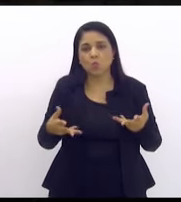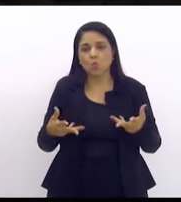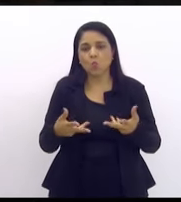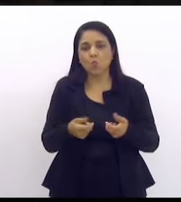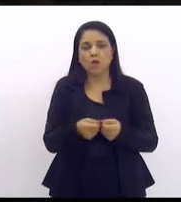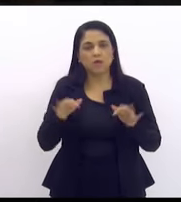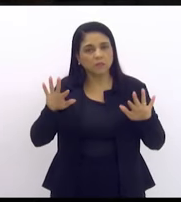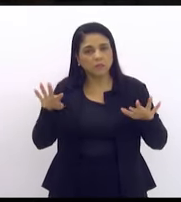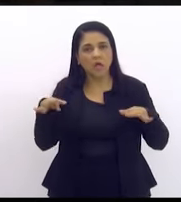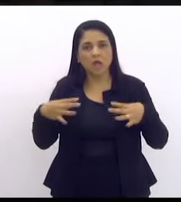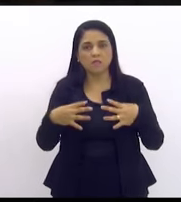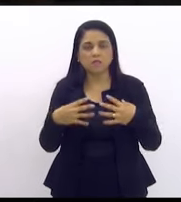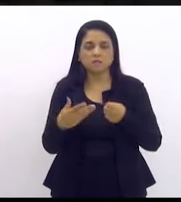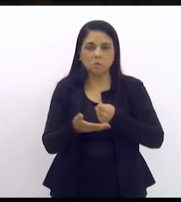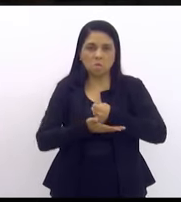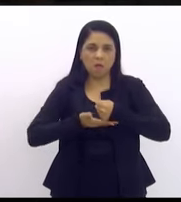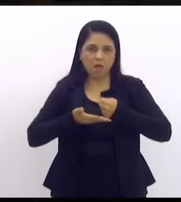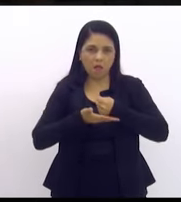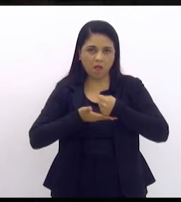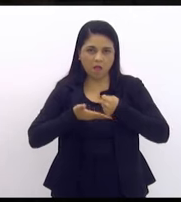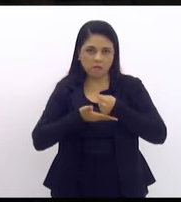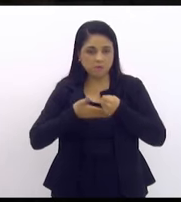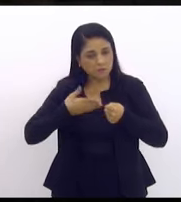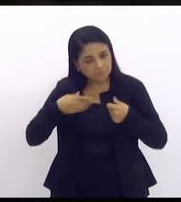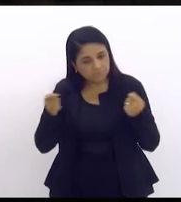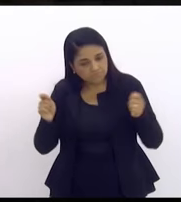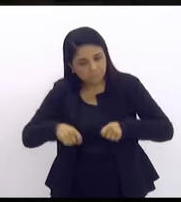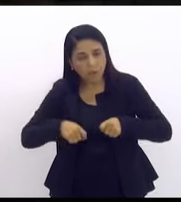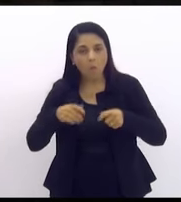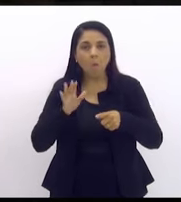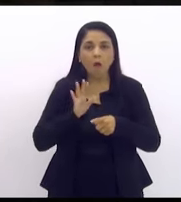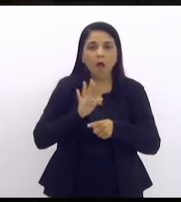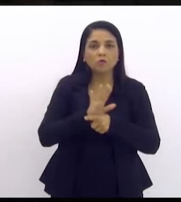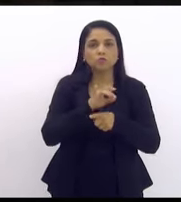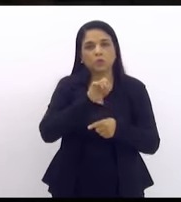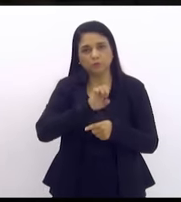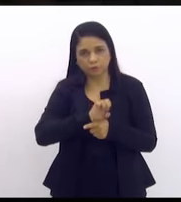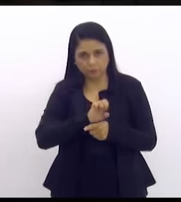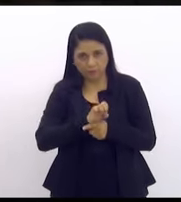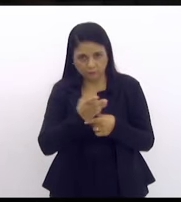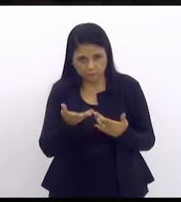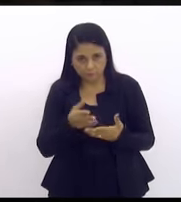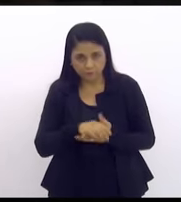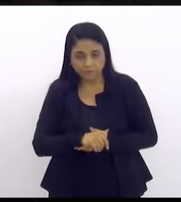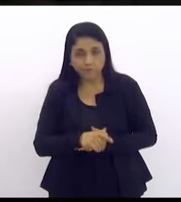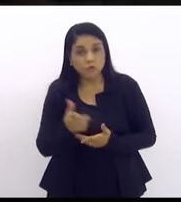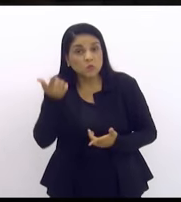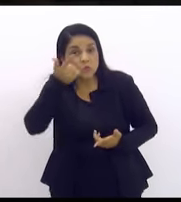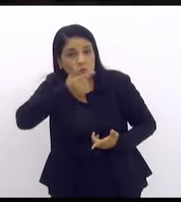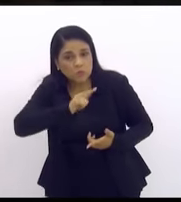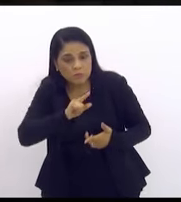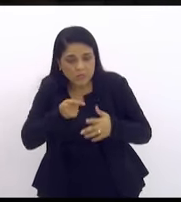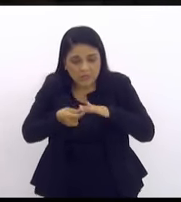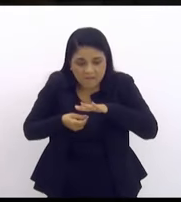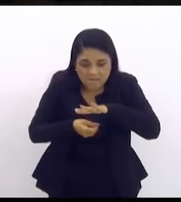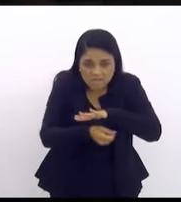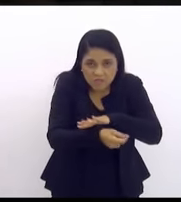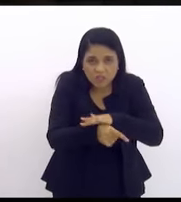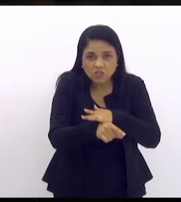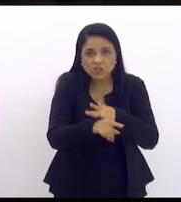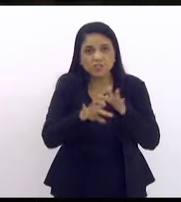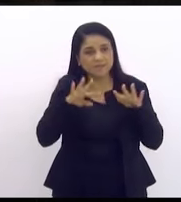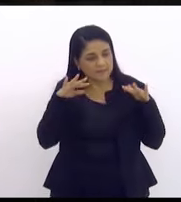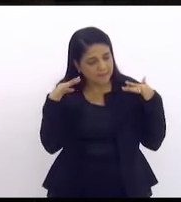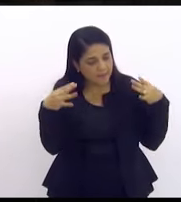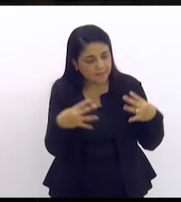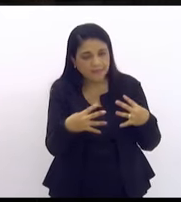atenção básica, que a gente possa estar ajudando. Porque quando a gente faz, quando a gente consegue investir na atenção básica, a gente